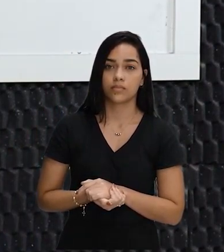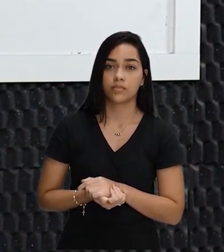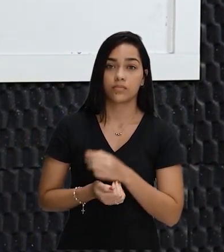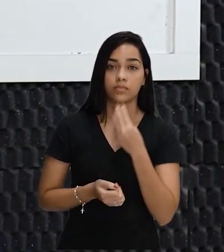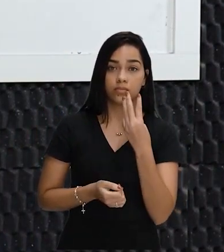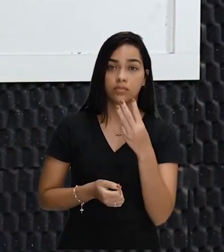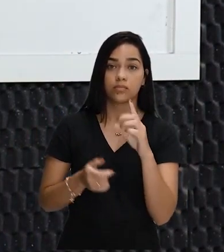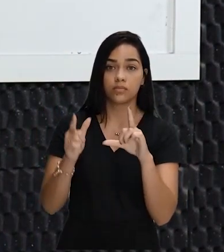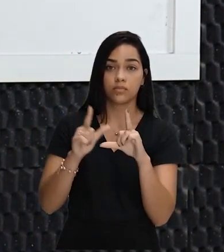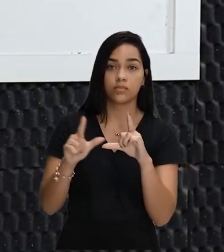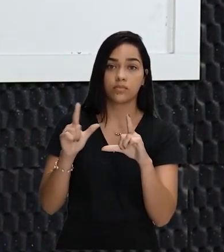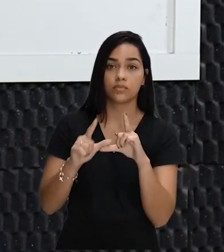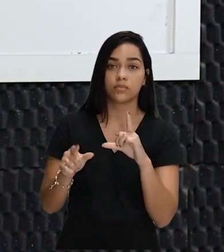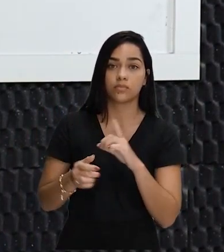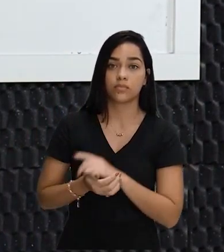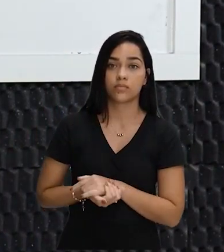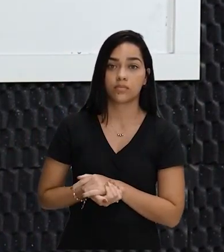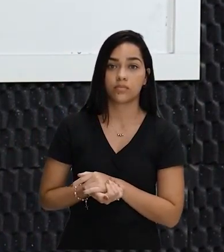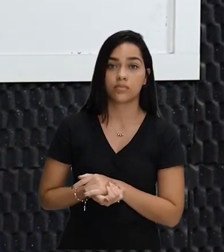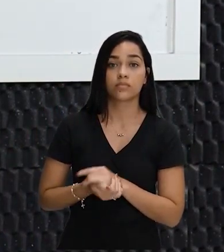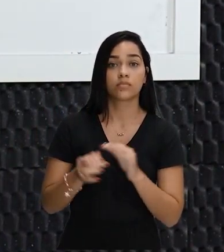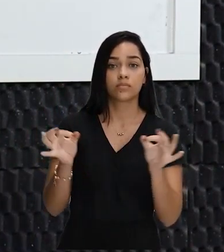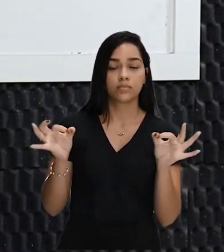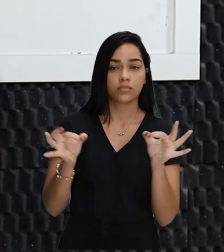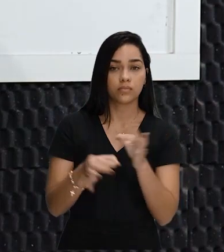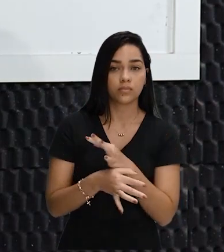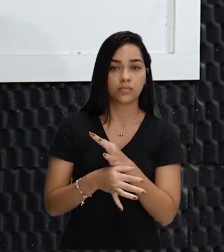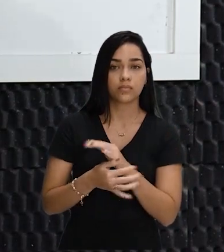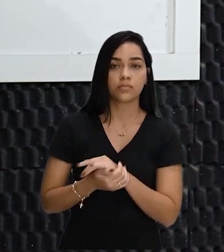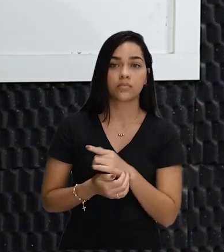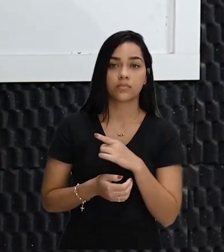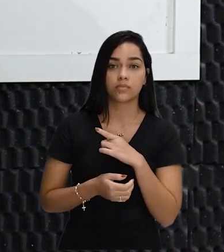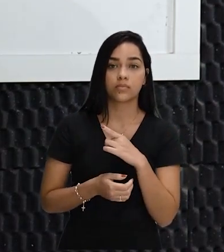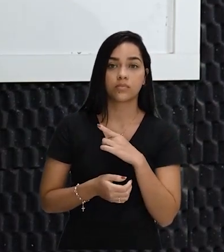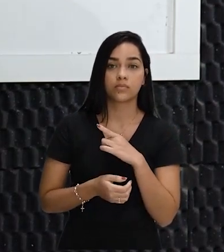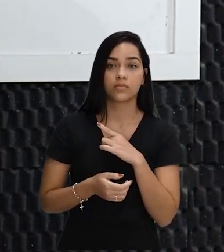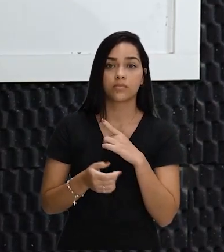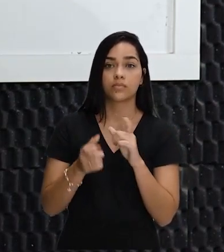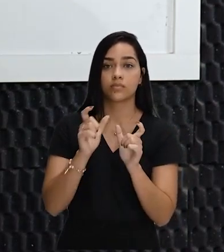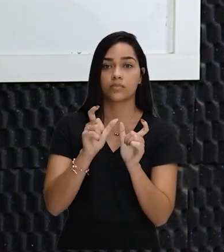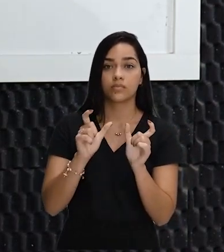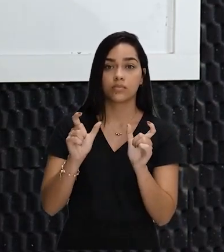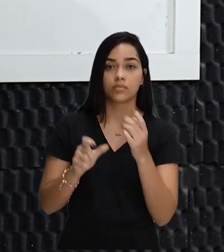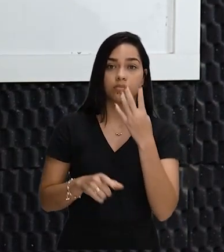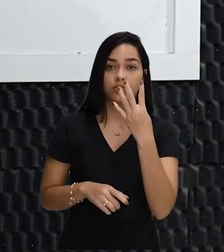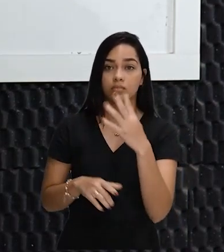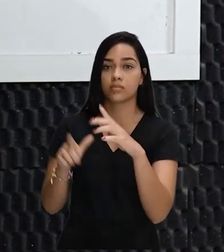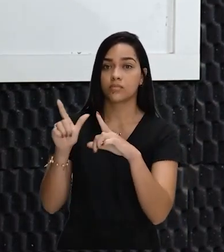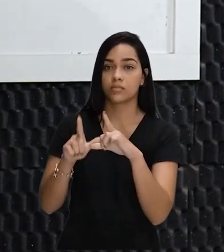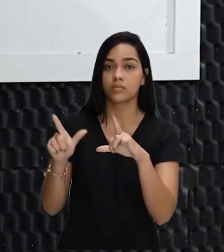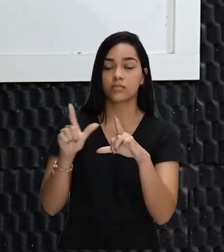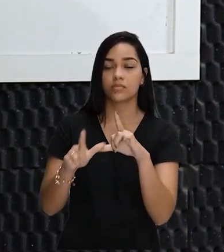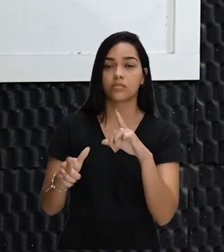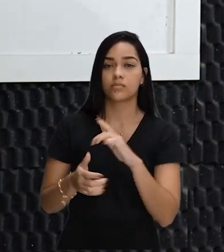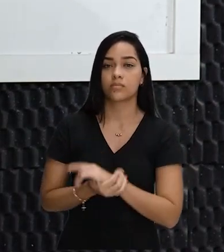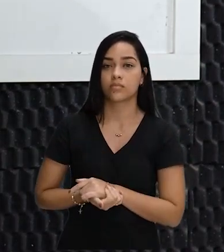três letras e para finalizar eu tenho palavras com quatro letras